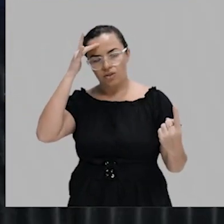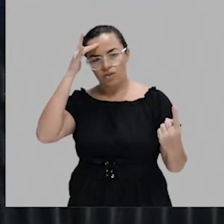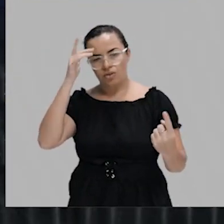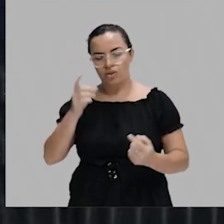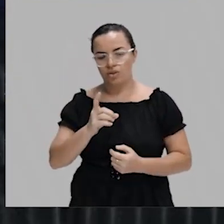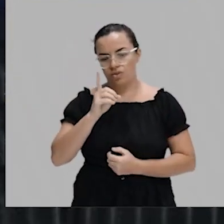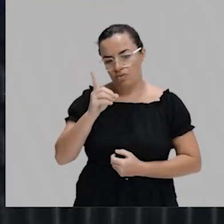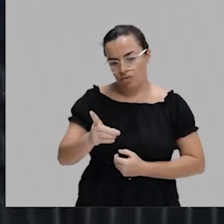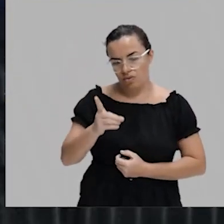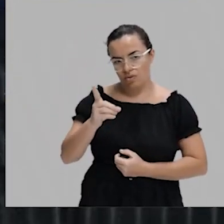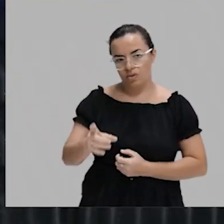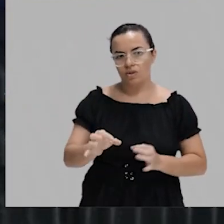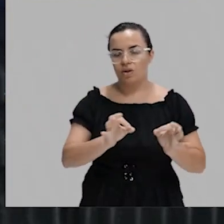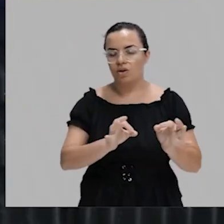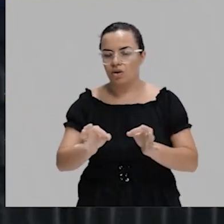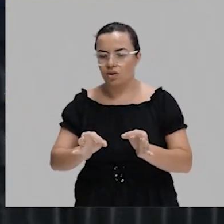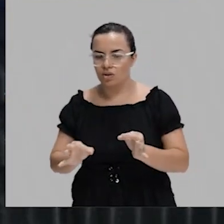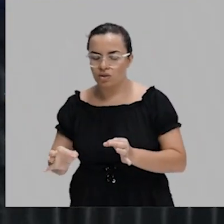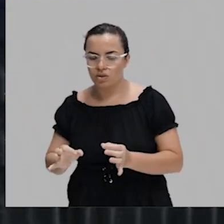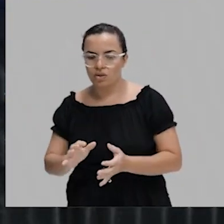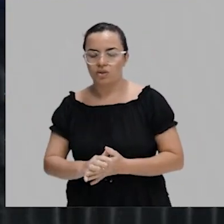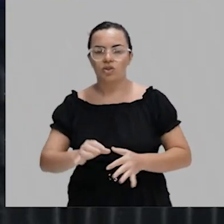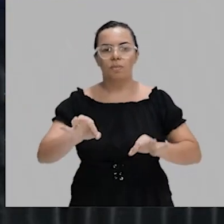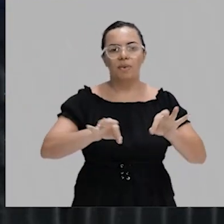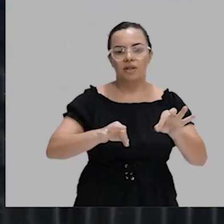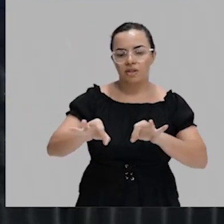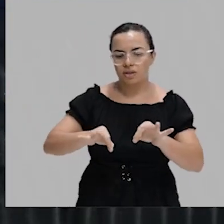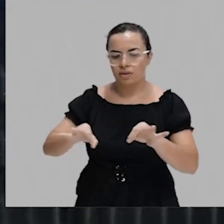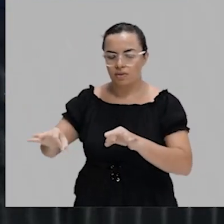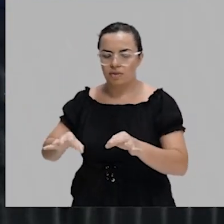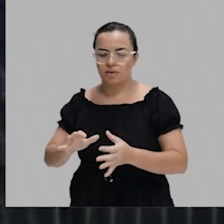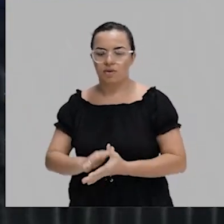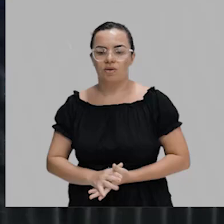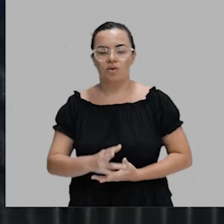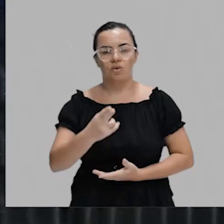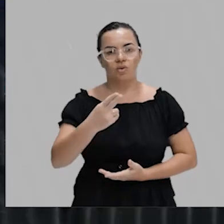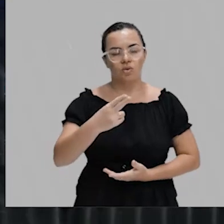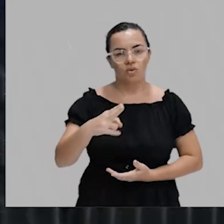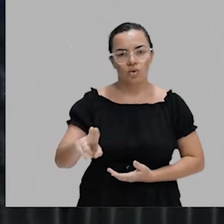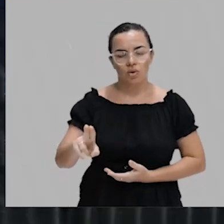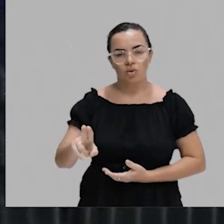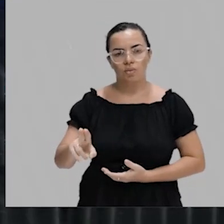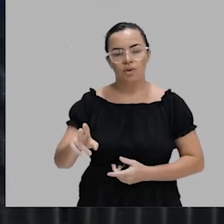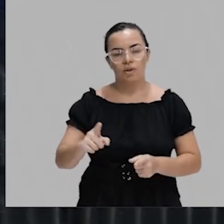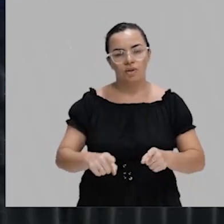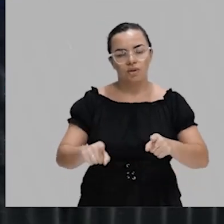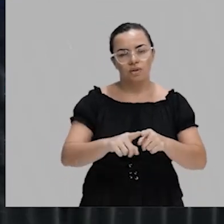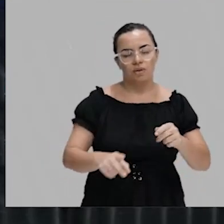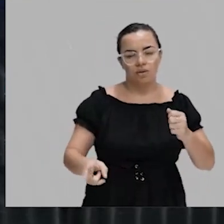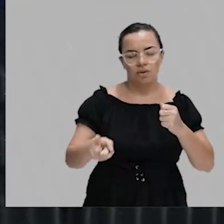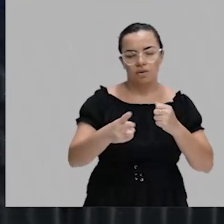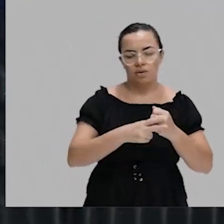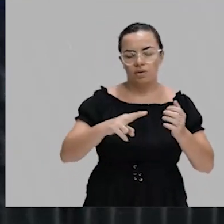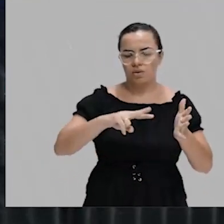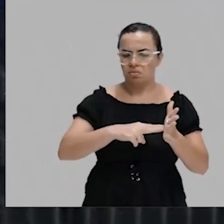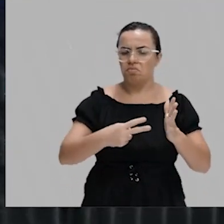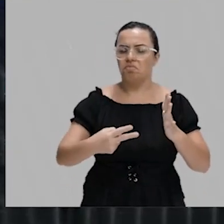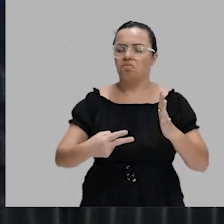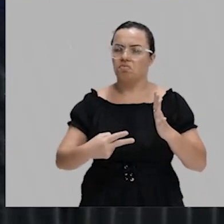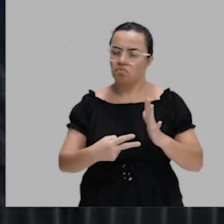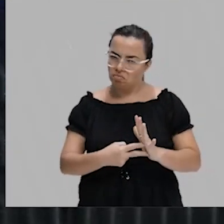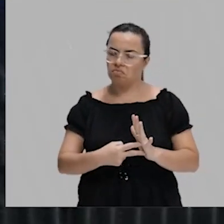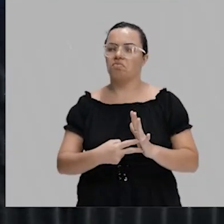Então, aqui, ó, eu tenho o verbo agradar e eu tenho o nome agradar, no sentido de agradar